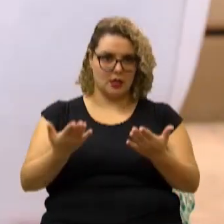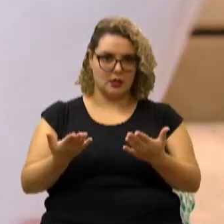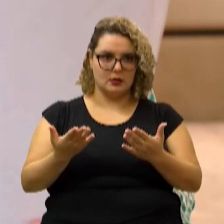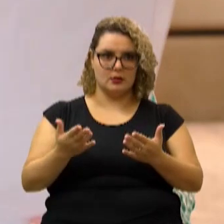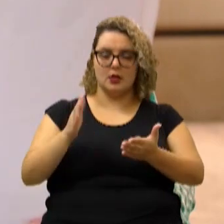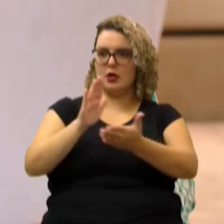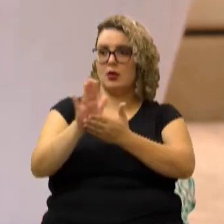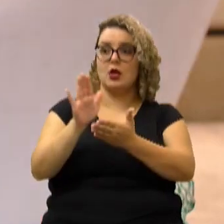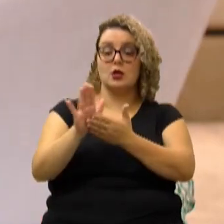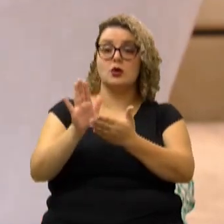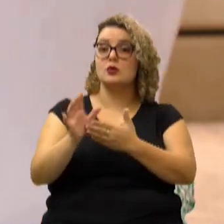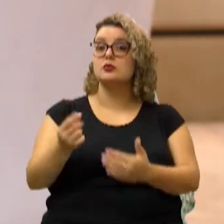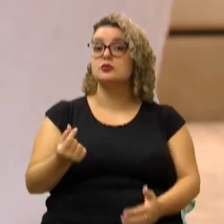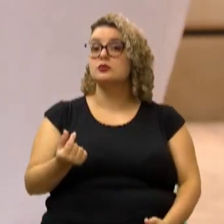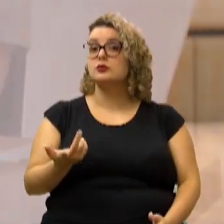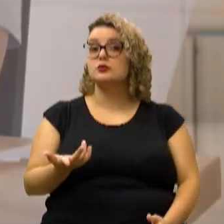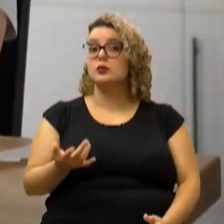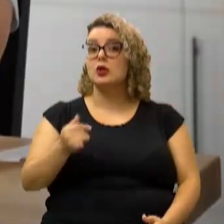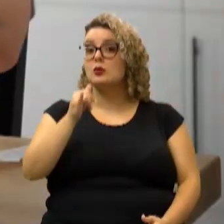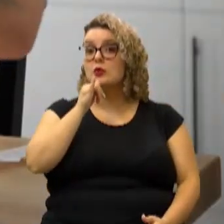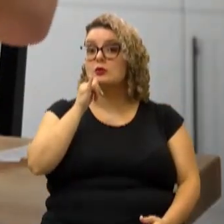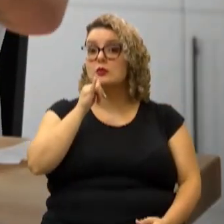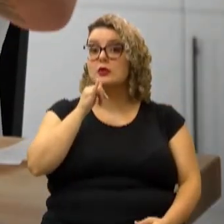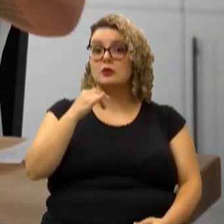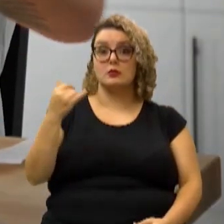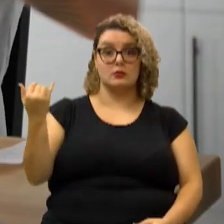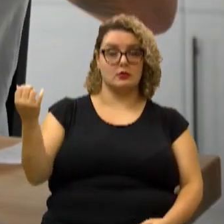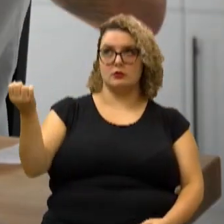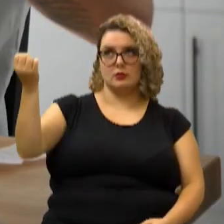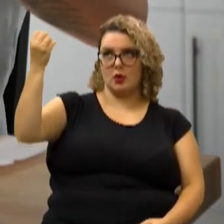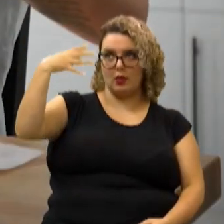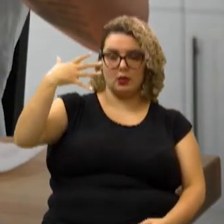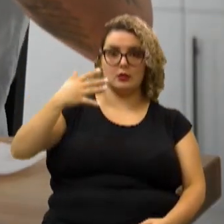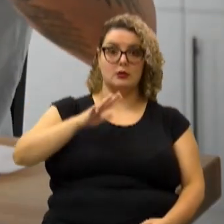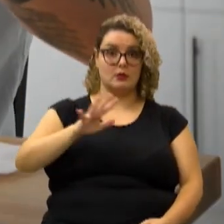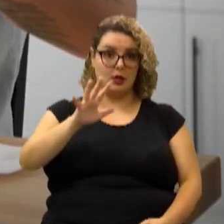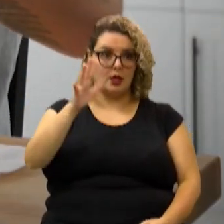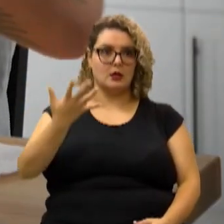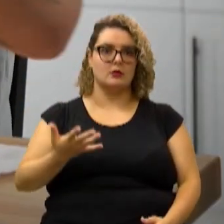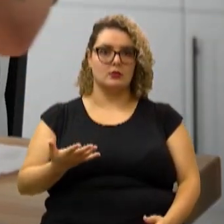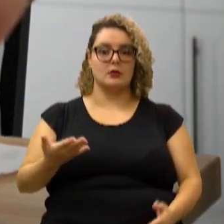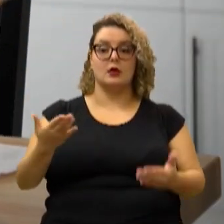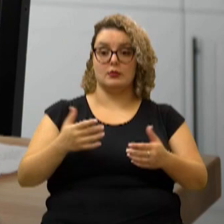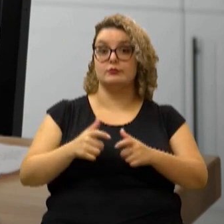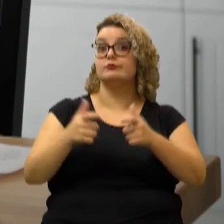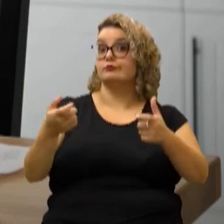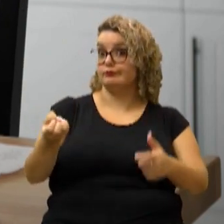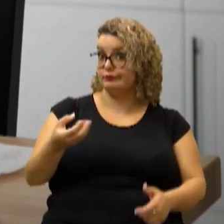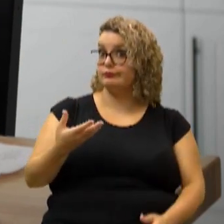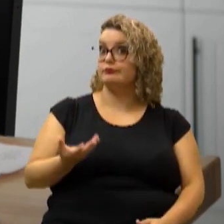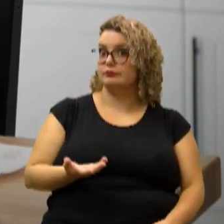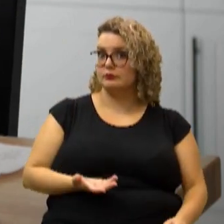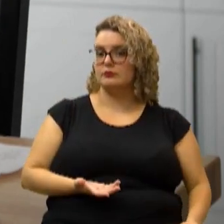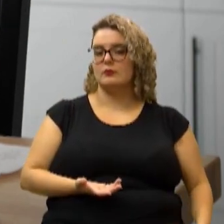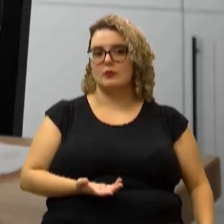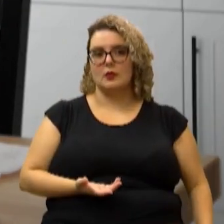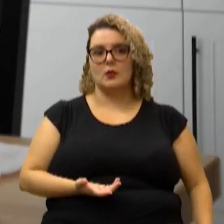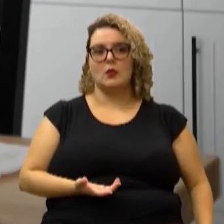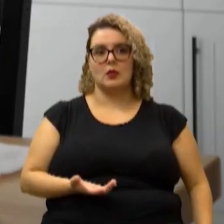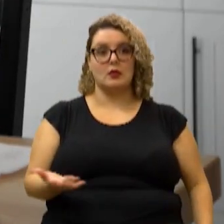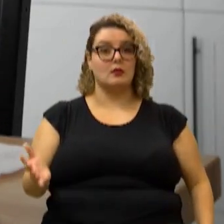casa a gente estava gastando muito dinheiro com energia elétrica estava ficando muito caro e agora a gente vai ter um novo aumento então